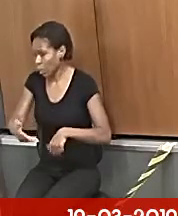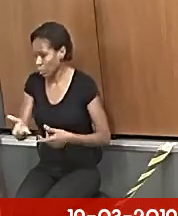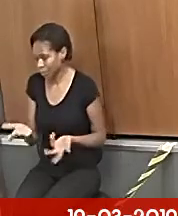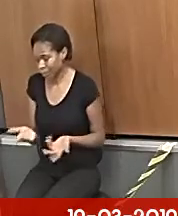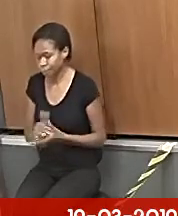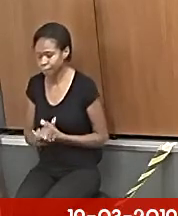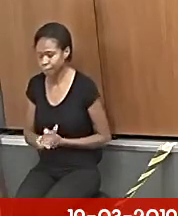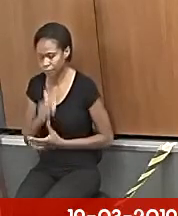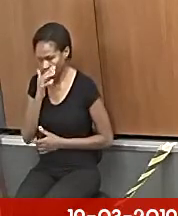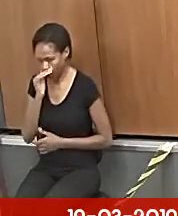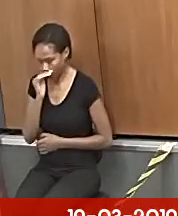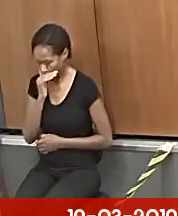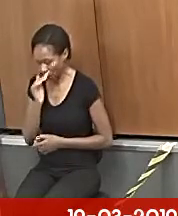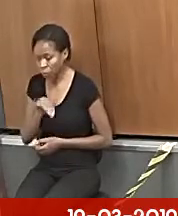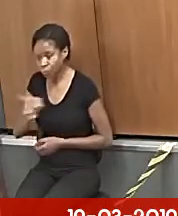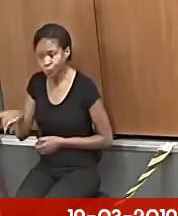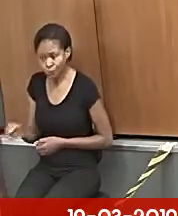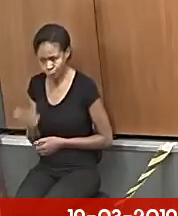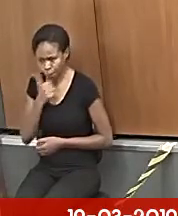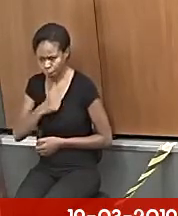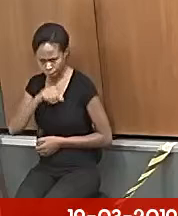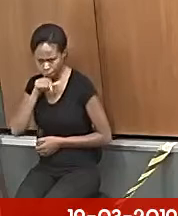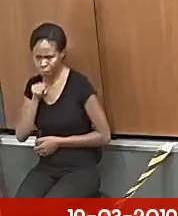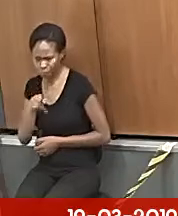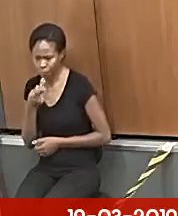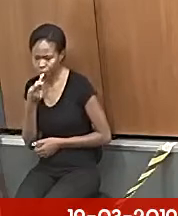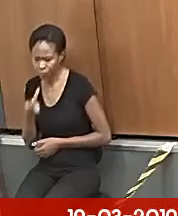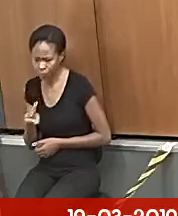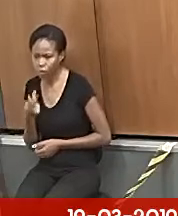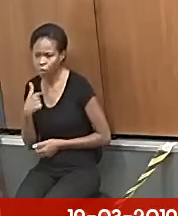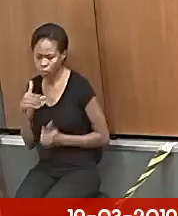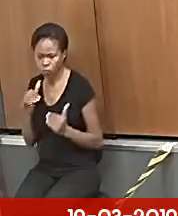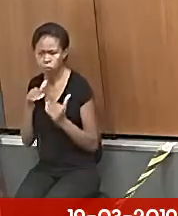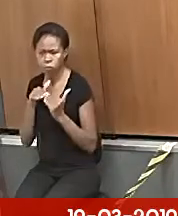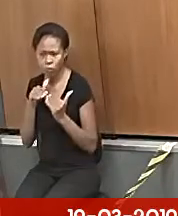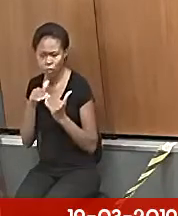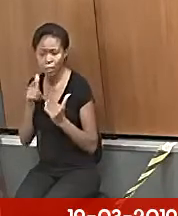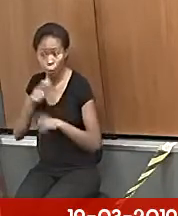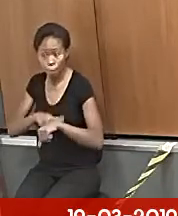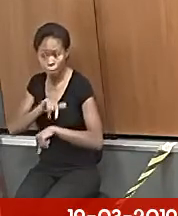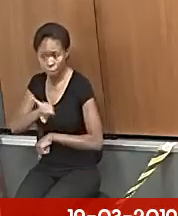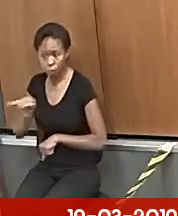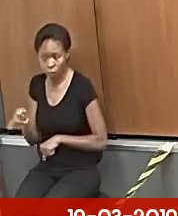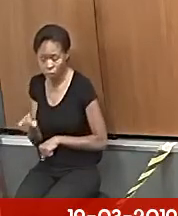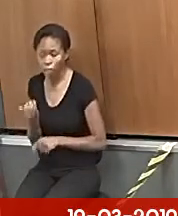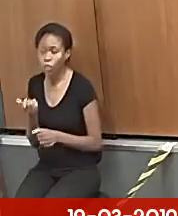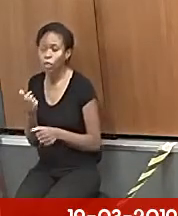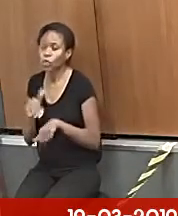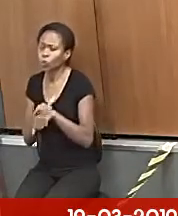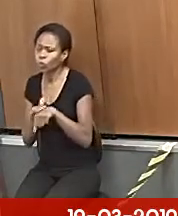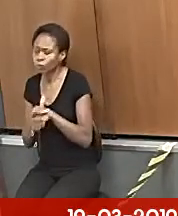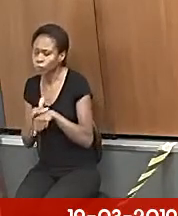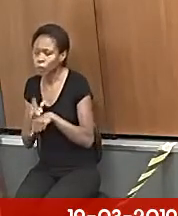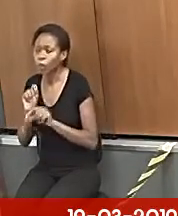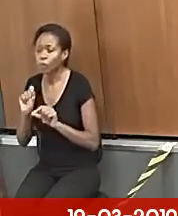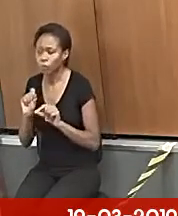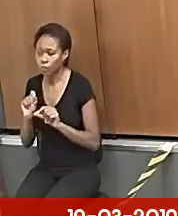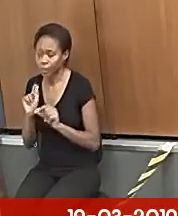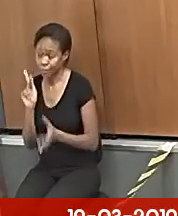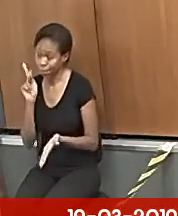eu pego a fala da mãe e vejo uma oportunidade pra conversar aqui na verdade é